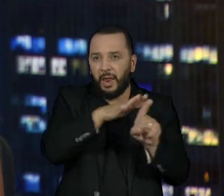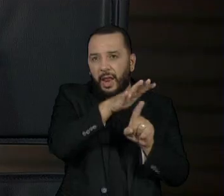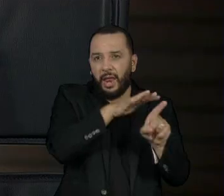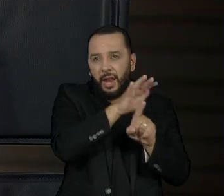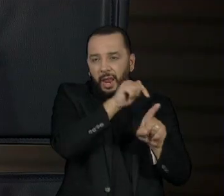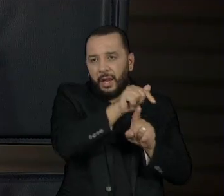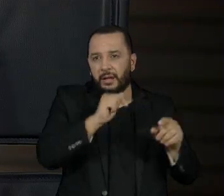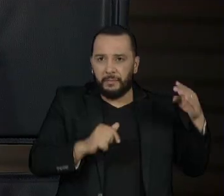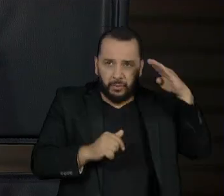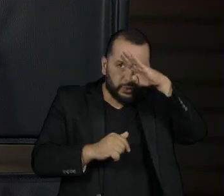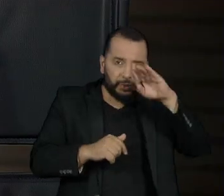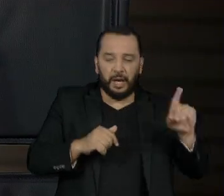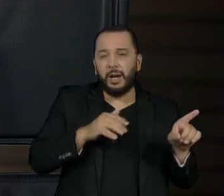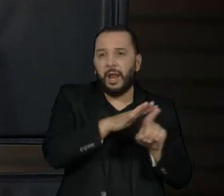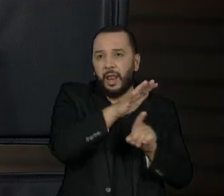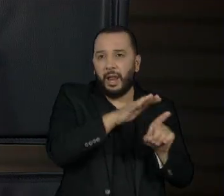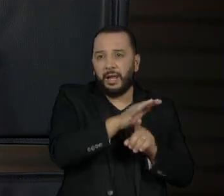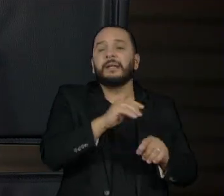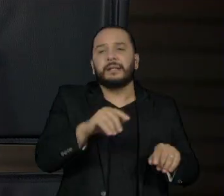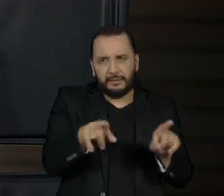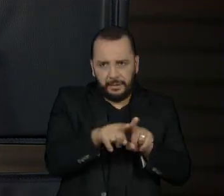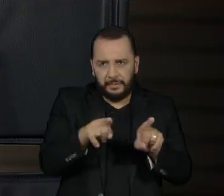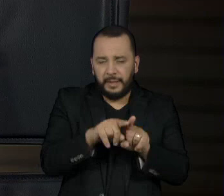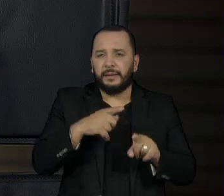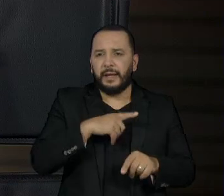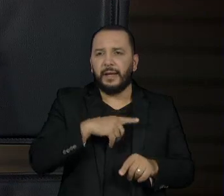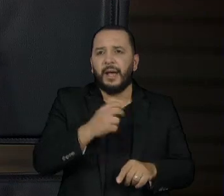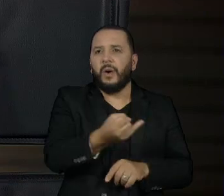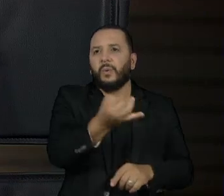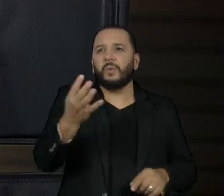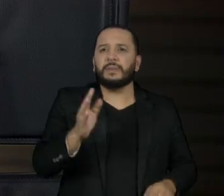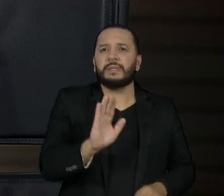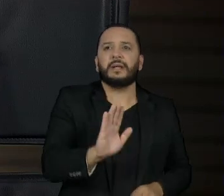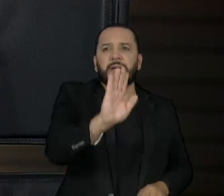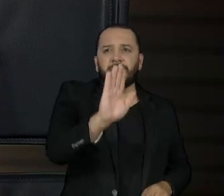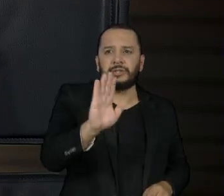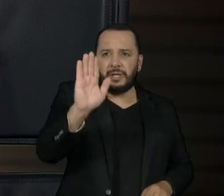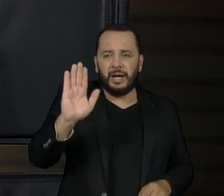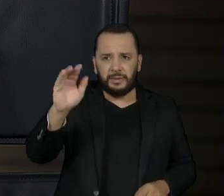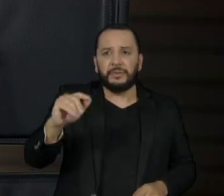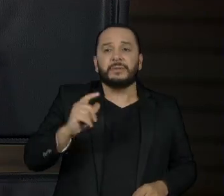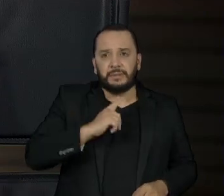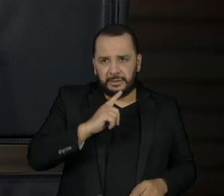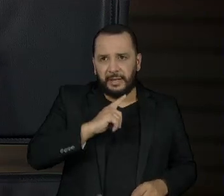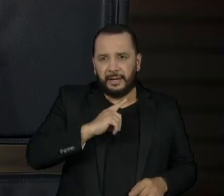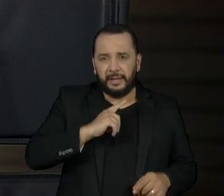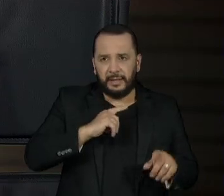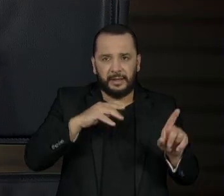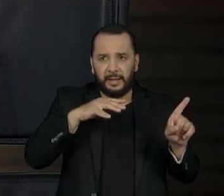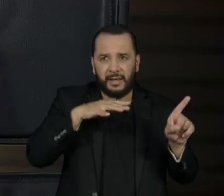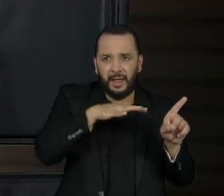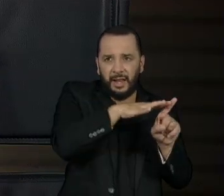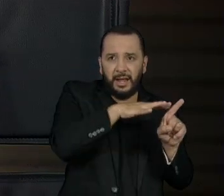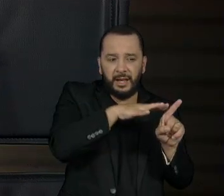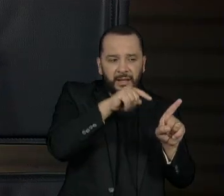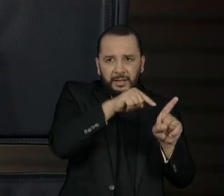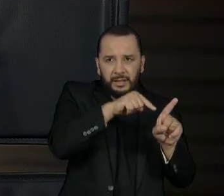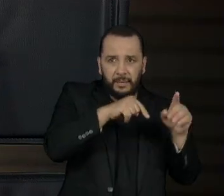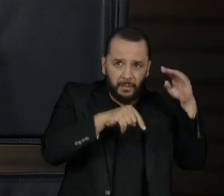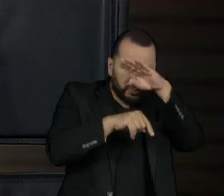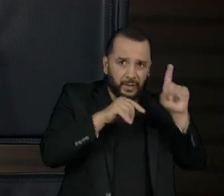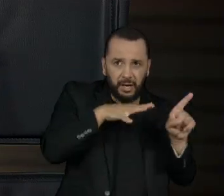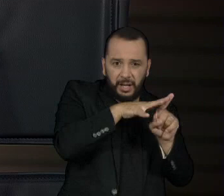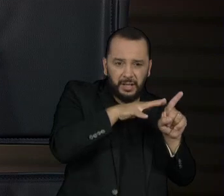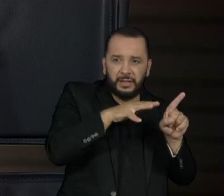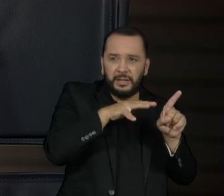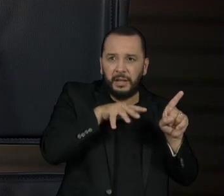manifestar apenas nos candidatos que têm o apoio direto ou que tiveram o apoio direto do presidente Jair Bolsonaro, né? A gente vê esse bolsonarismo